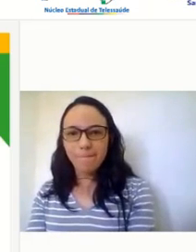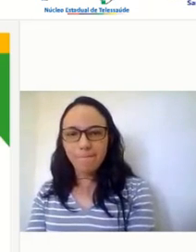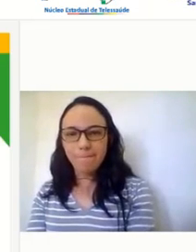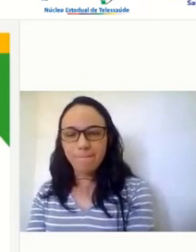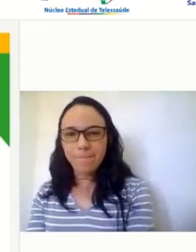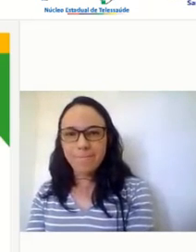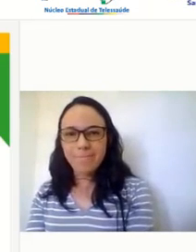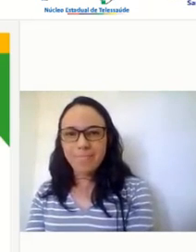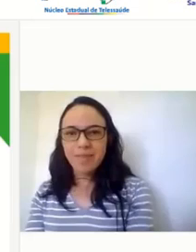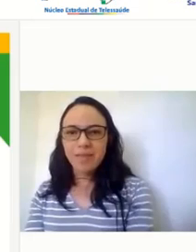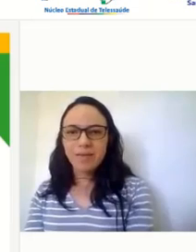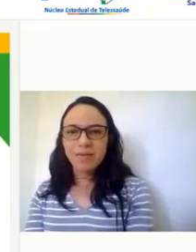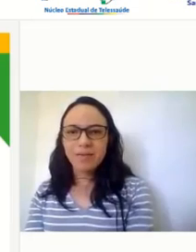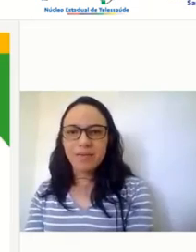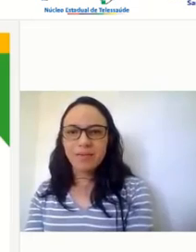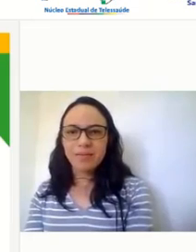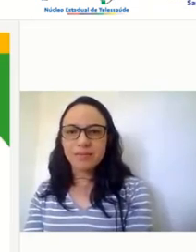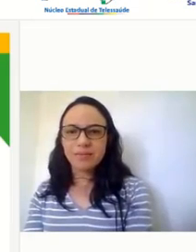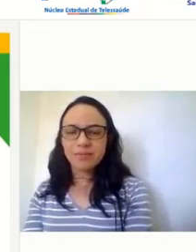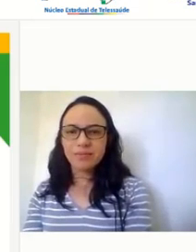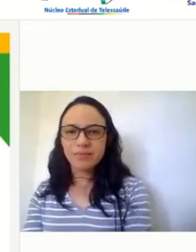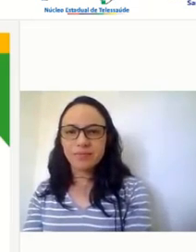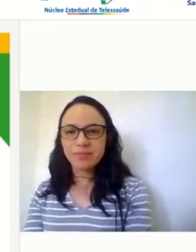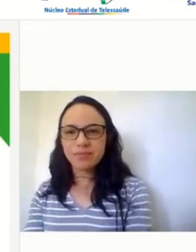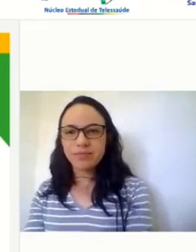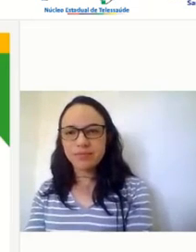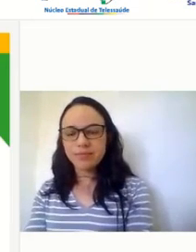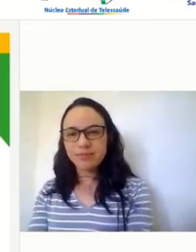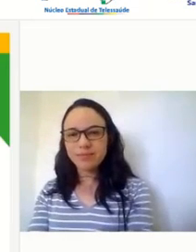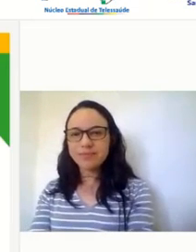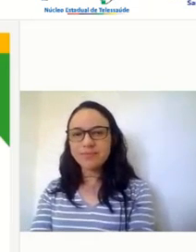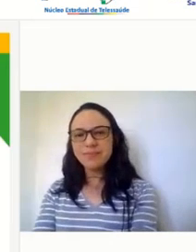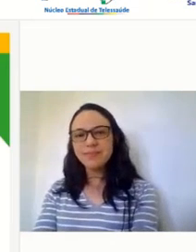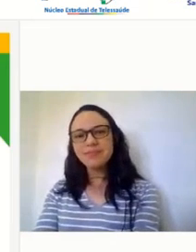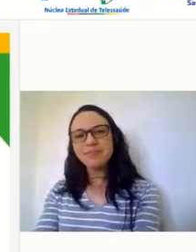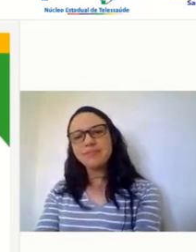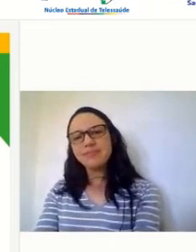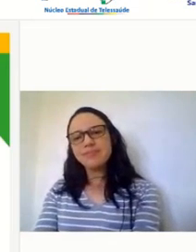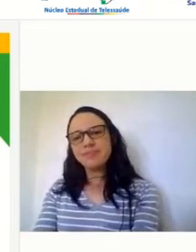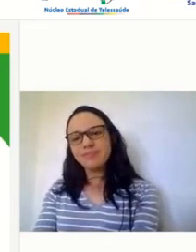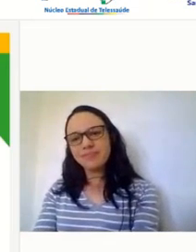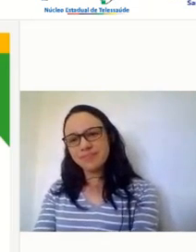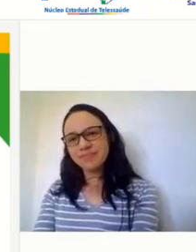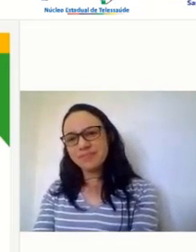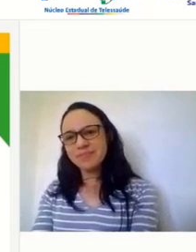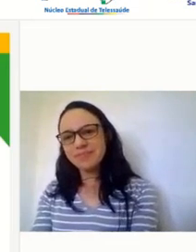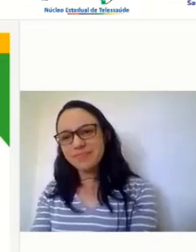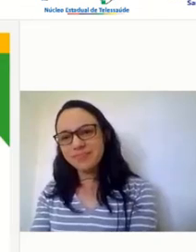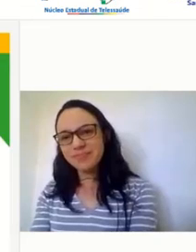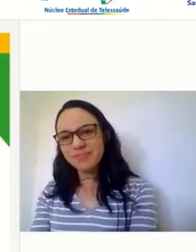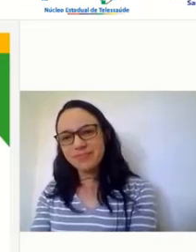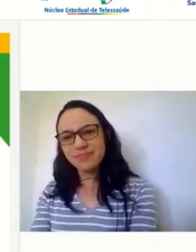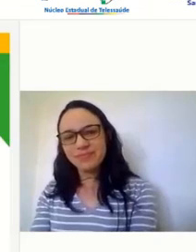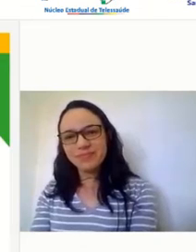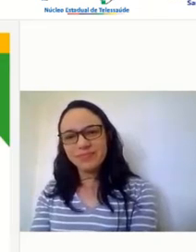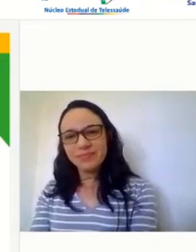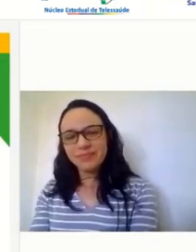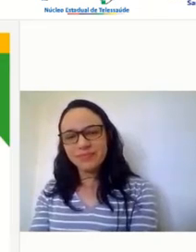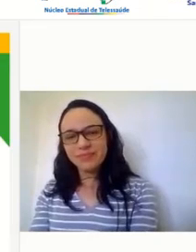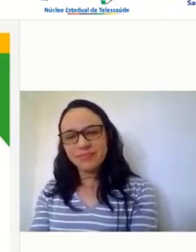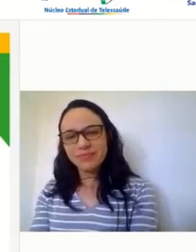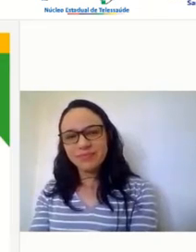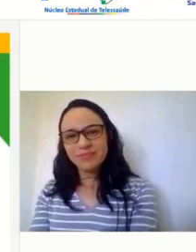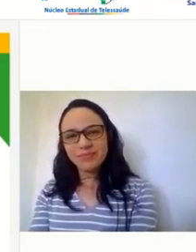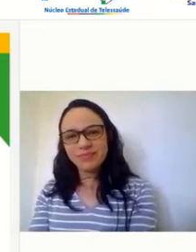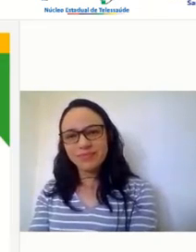abre microfone ele diz tá bom mas vou pedir só compartilhar com vocês me